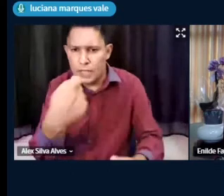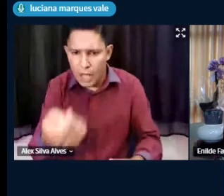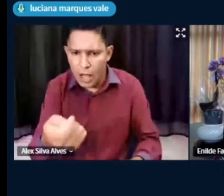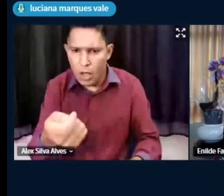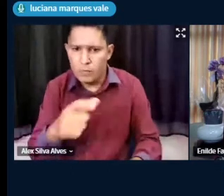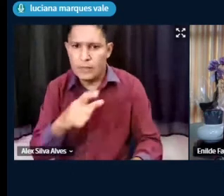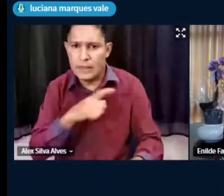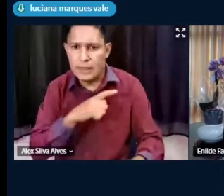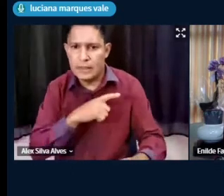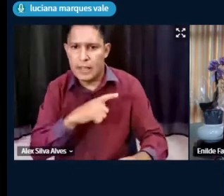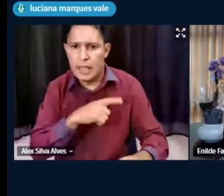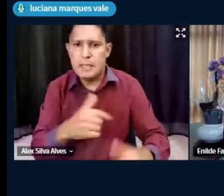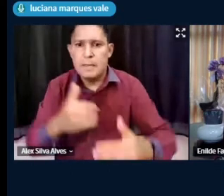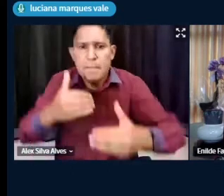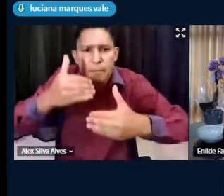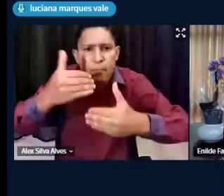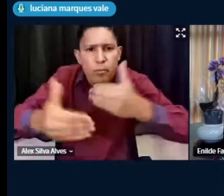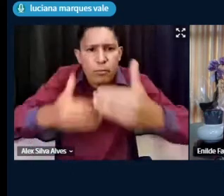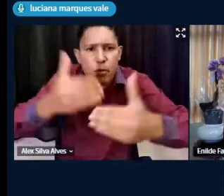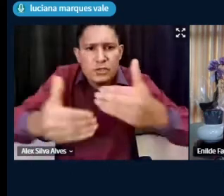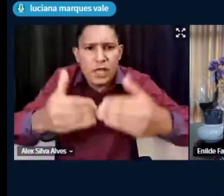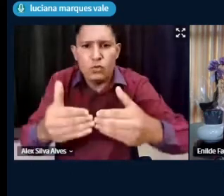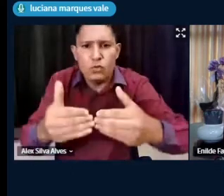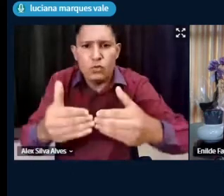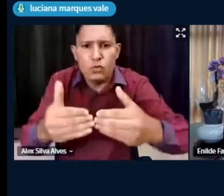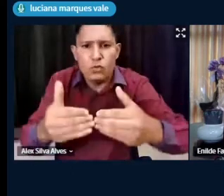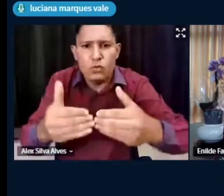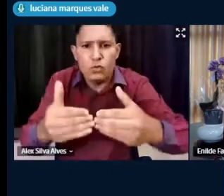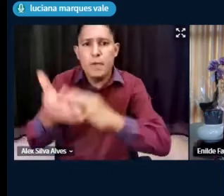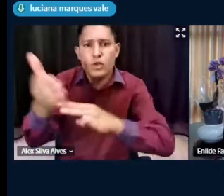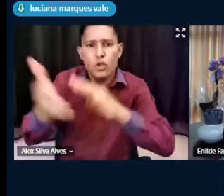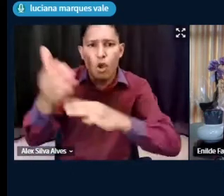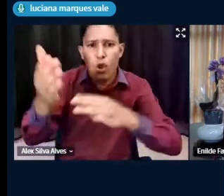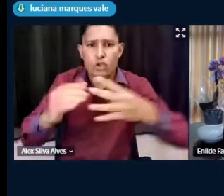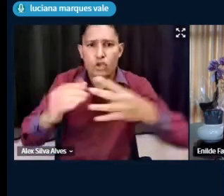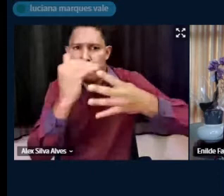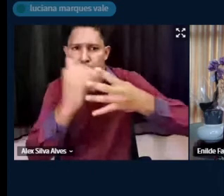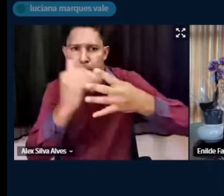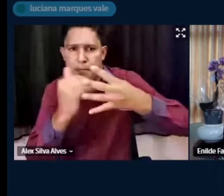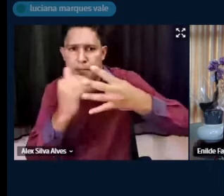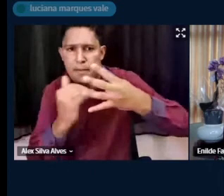sinais, que se deu conforme os seguintes procedimentos metodológicos.